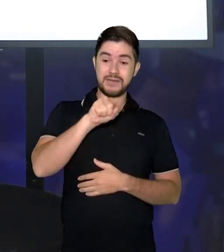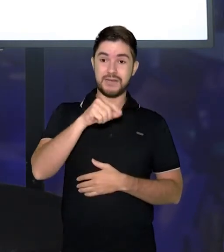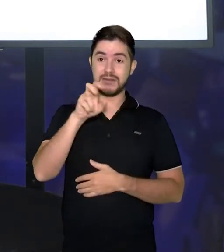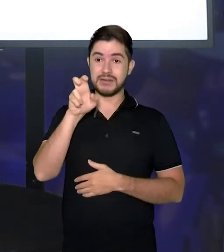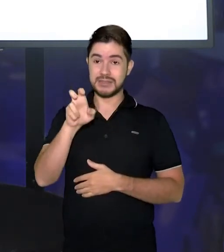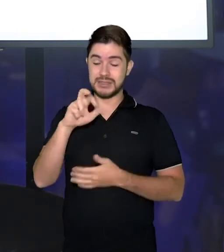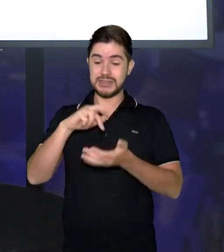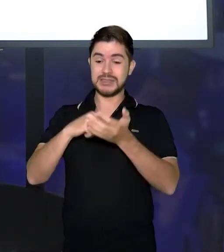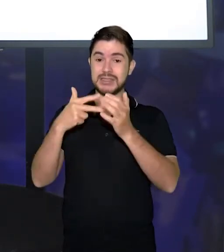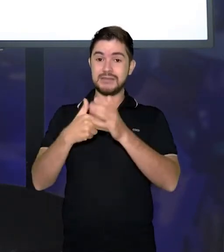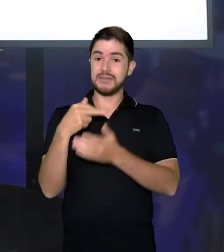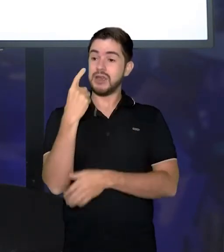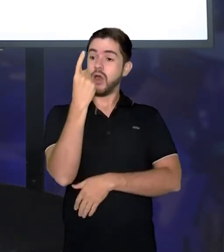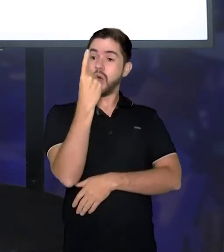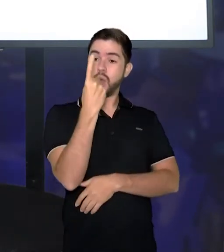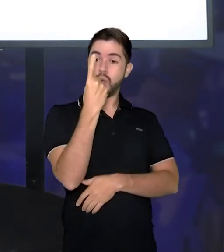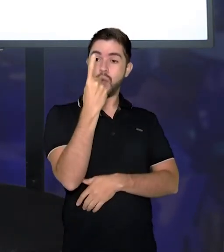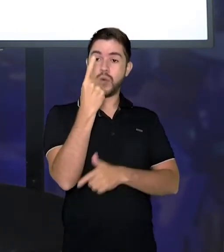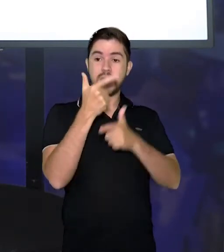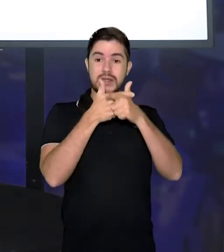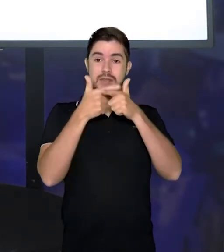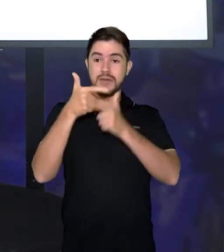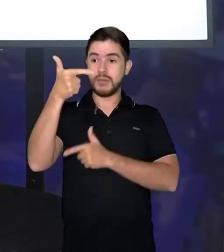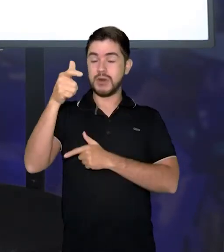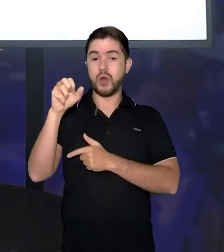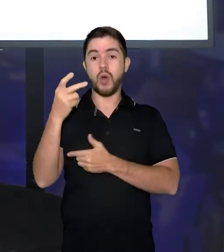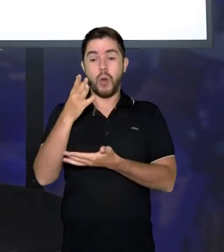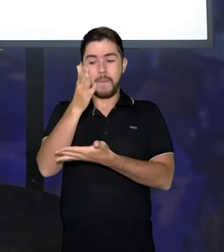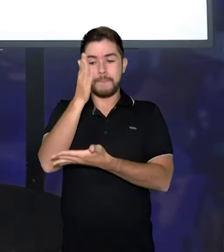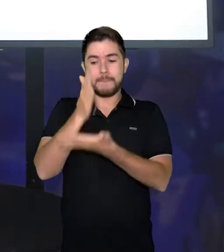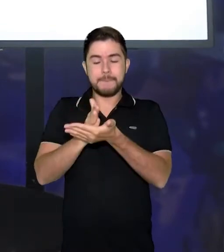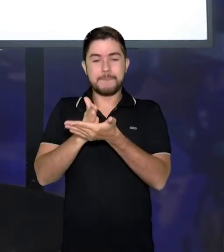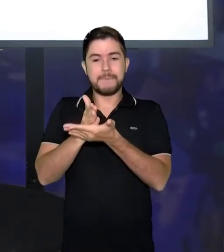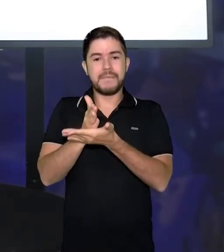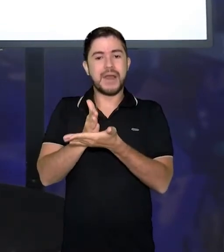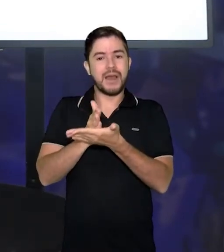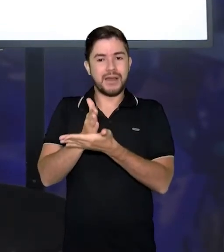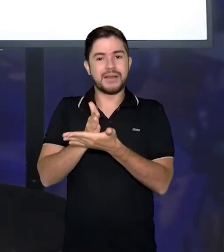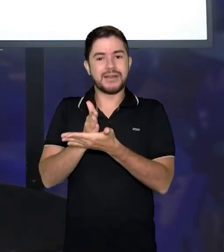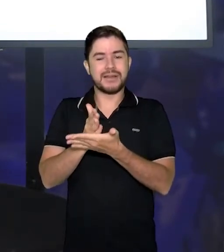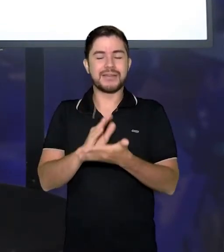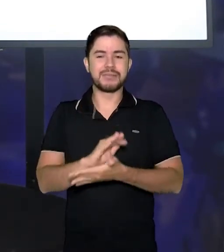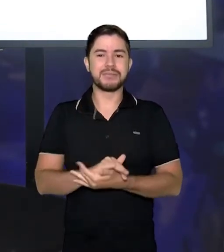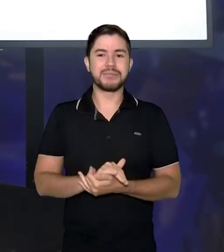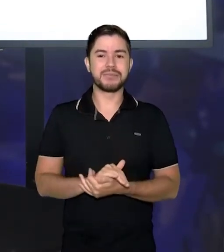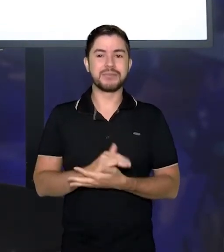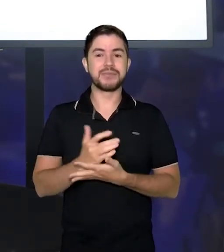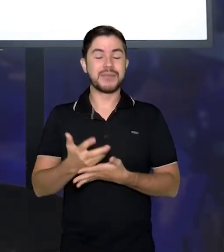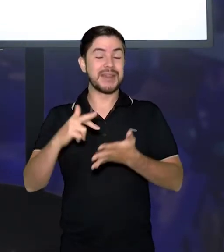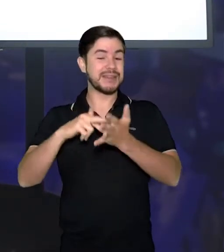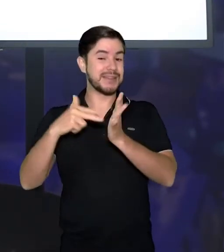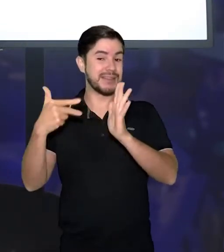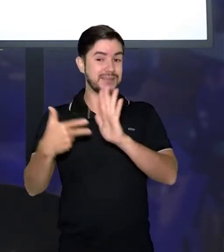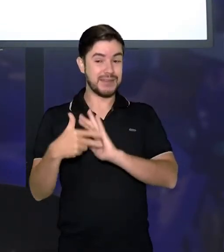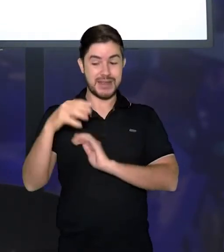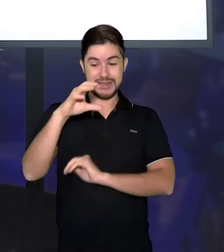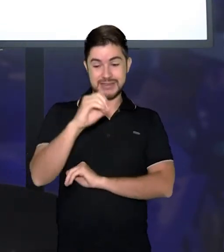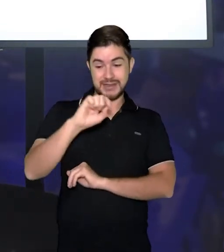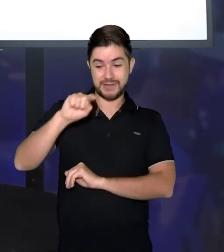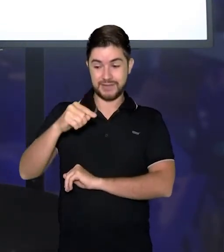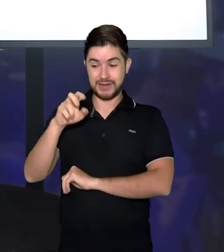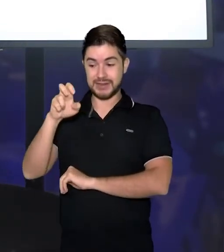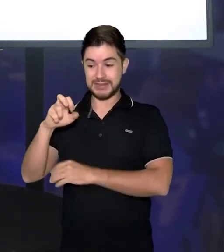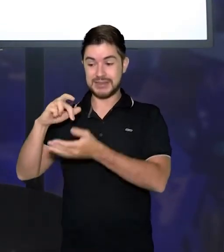coisa que 1 dividido por 2, ou 1/2. Então, eu tenho que